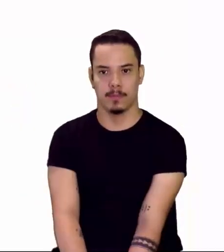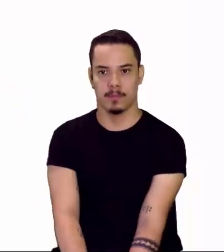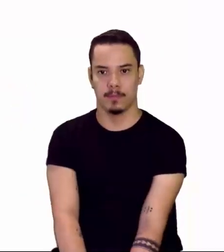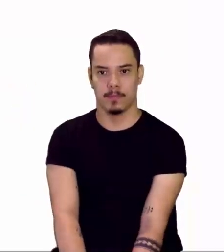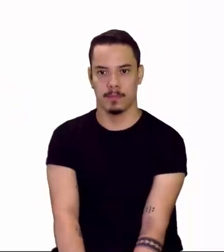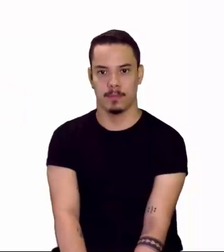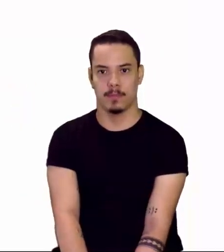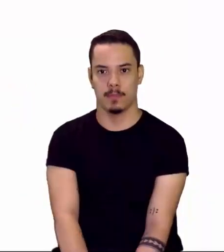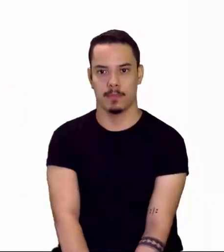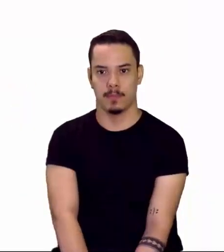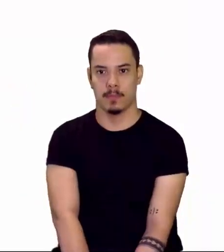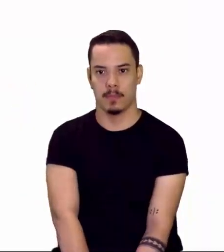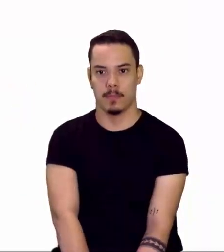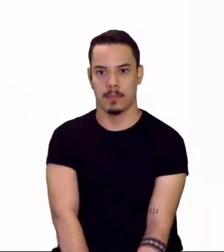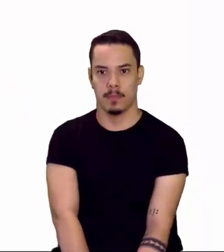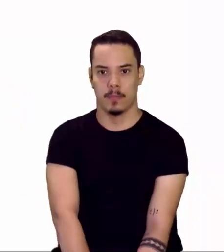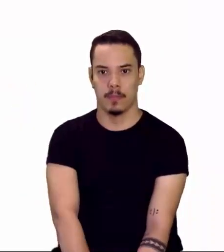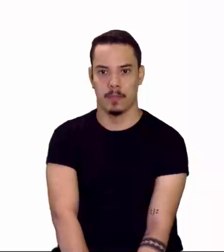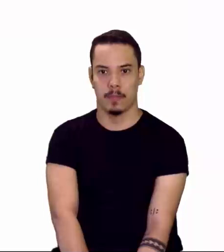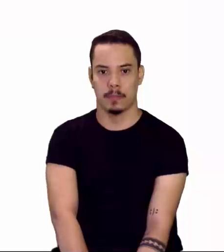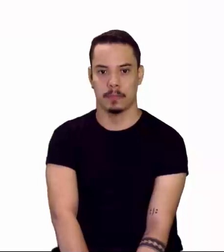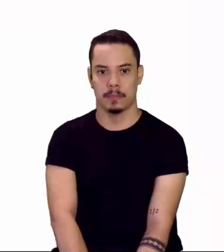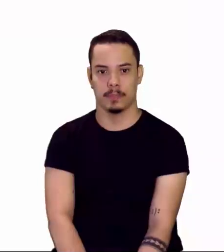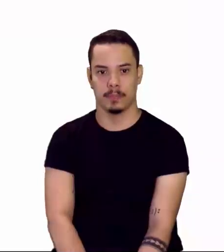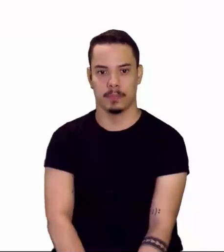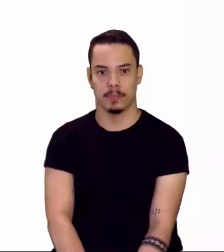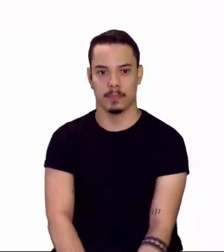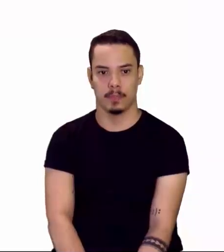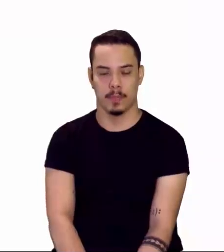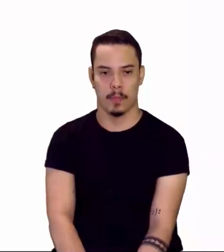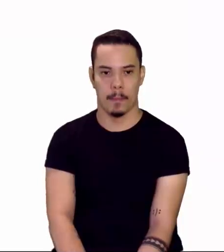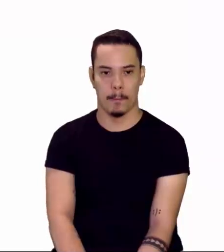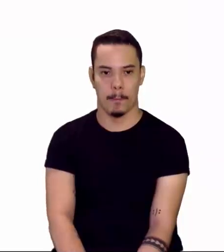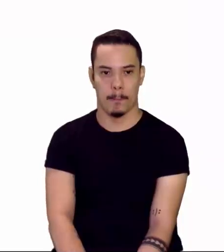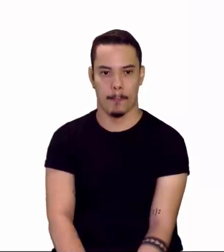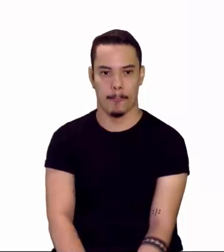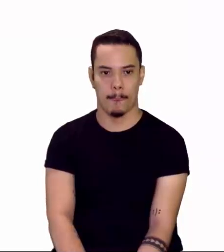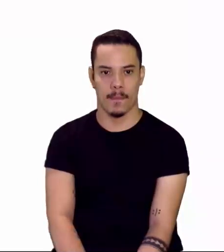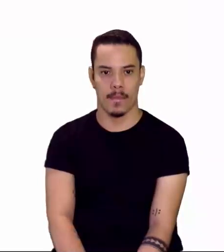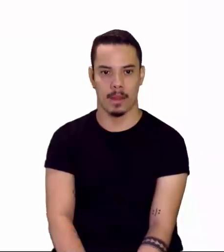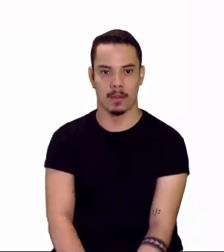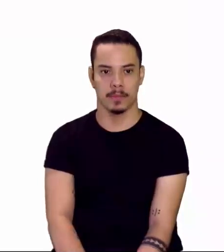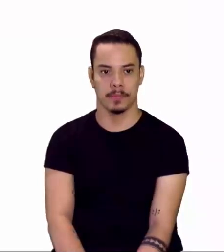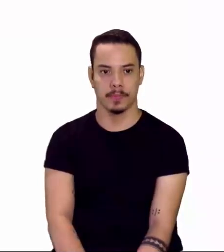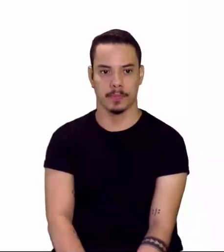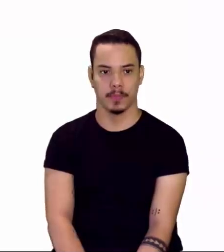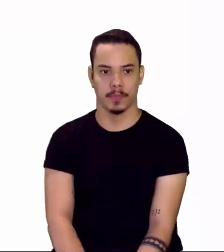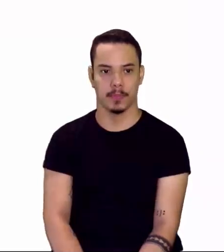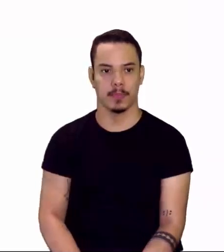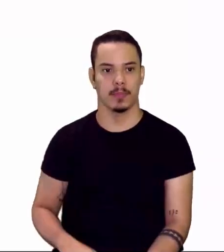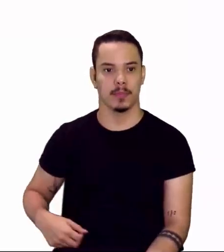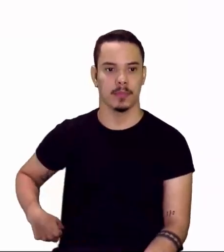Vocês viram anteriormente que a molécula da água forma um ângulo, né? Por isso que ela foi chamada de